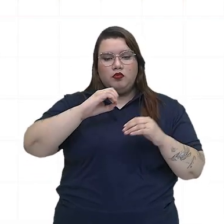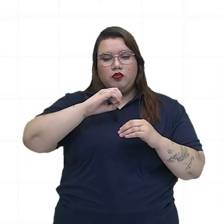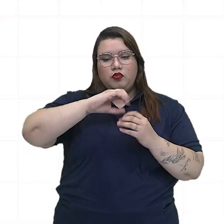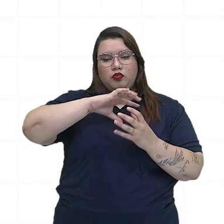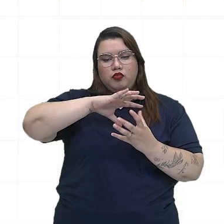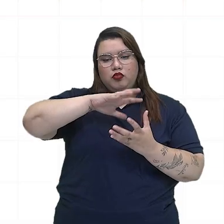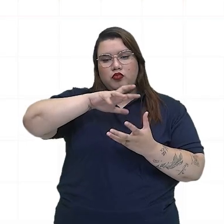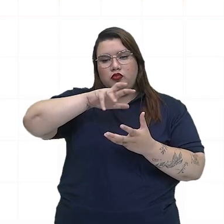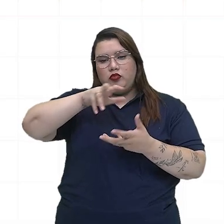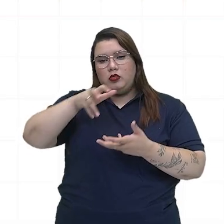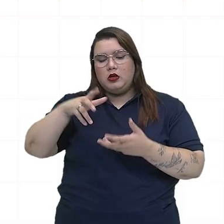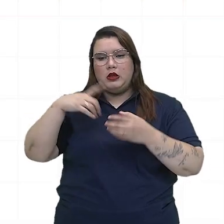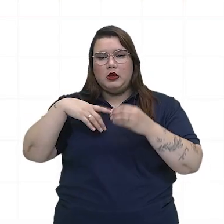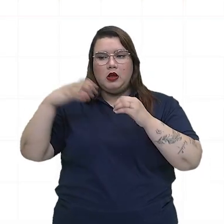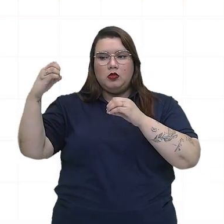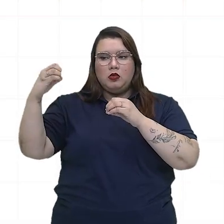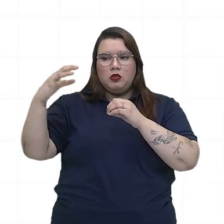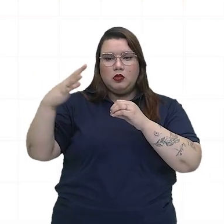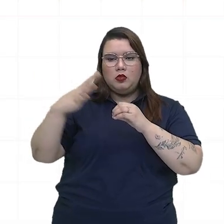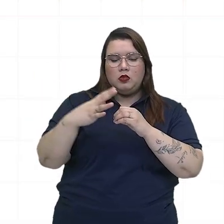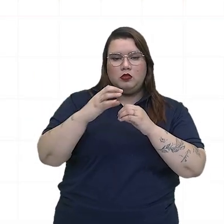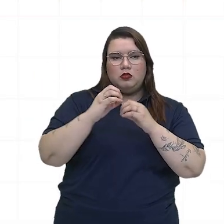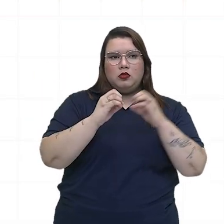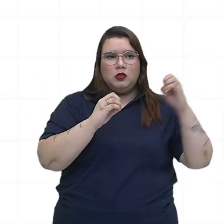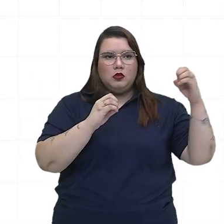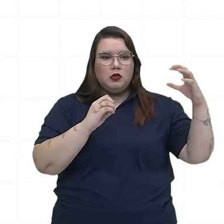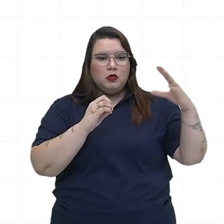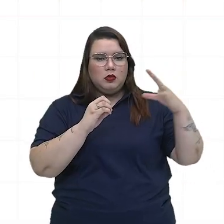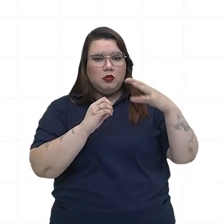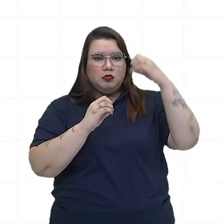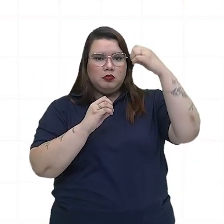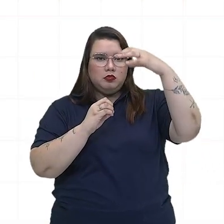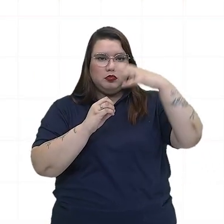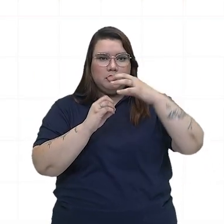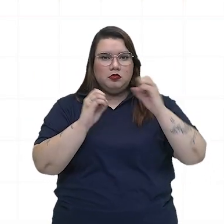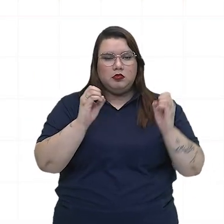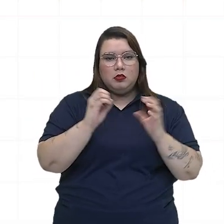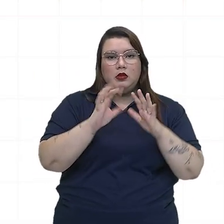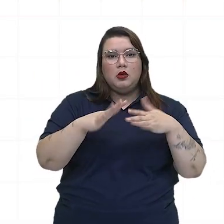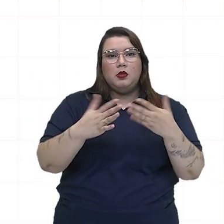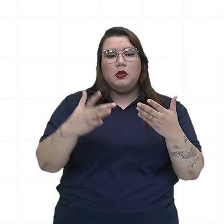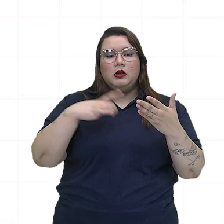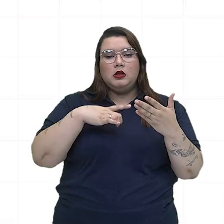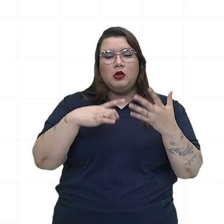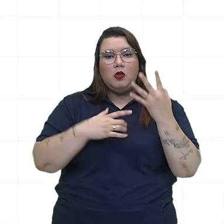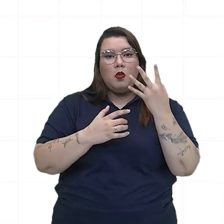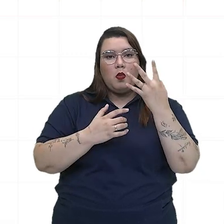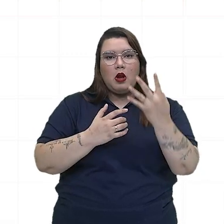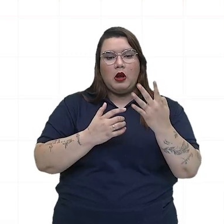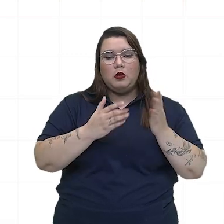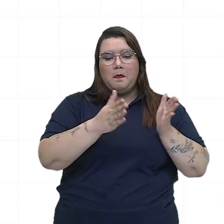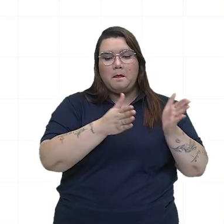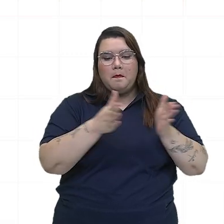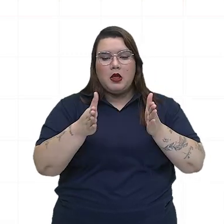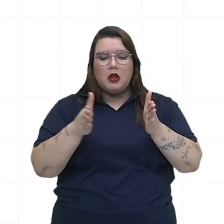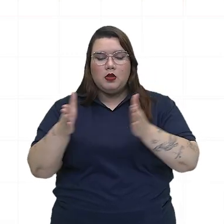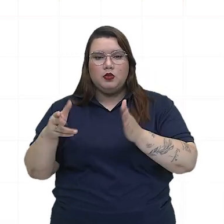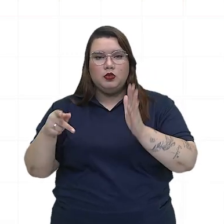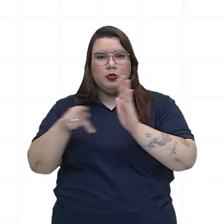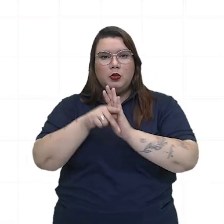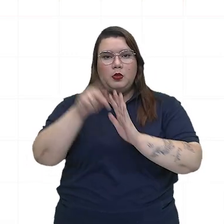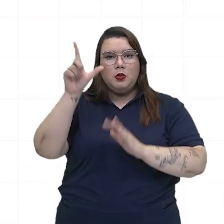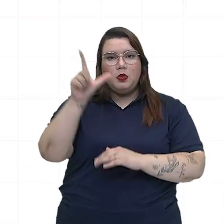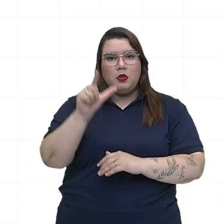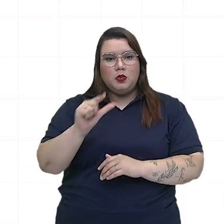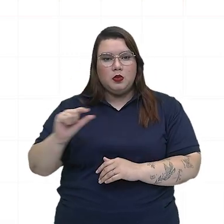sendo iluminada. Isso constitui as fases da Lua, que são 4 fases.